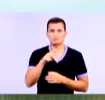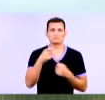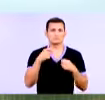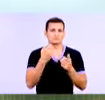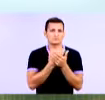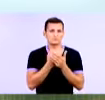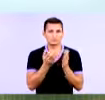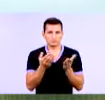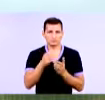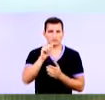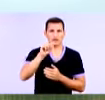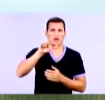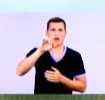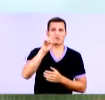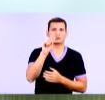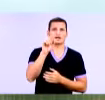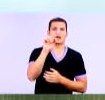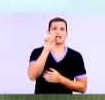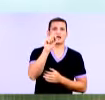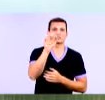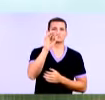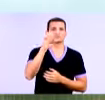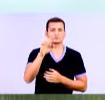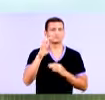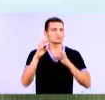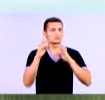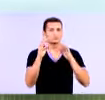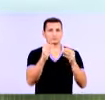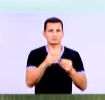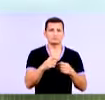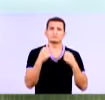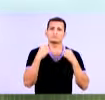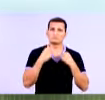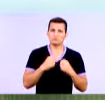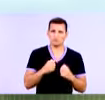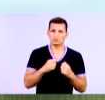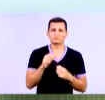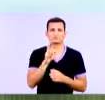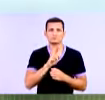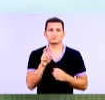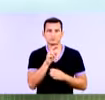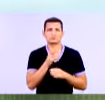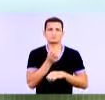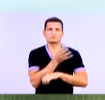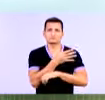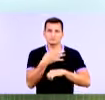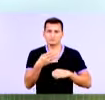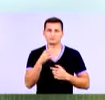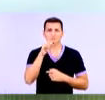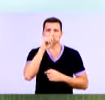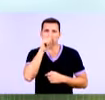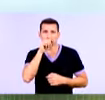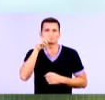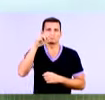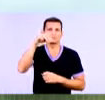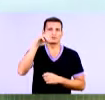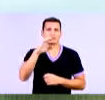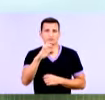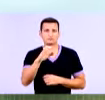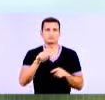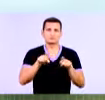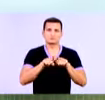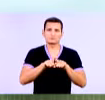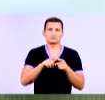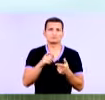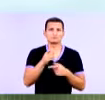hoje, o Audacity, que nós utilizaremos na próxima aula, todos eles podem ser utilizados em ambiente Linux, em ambiente Mac, né, e também em